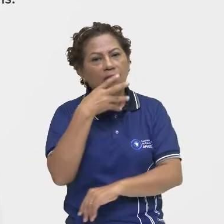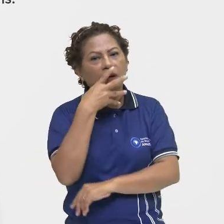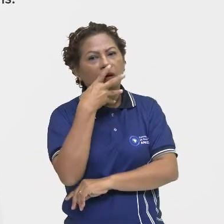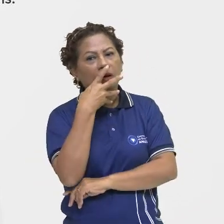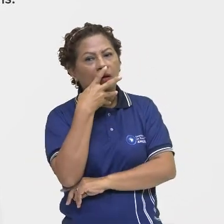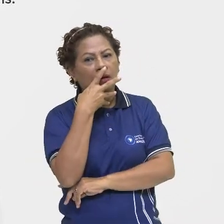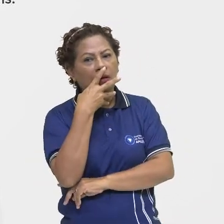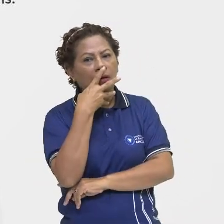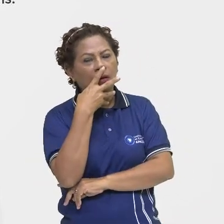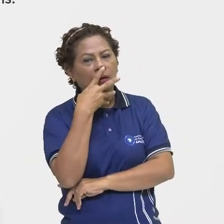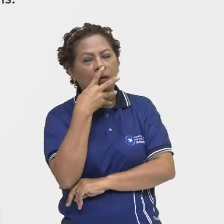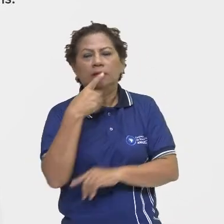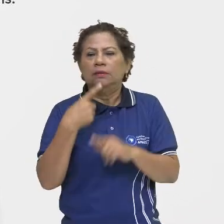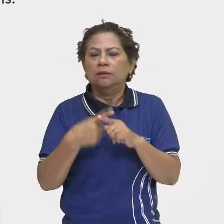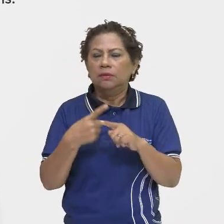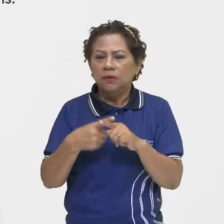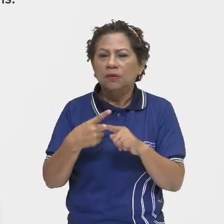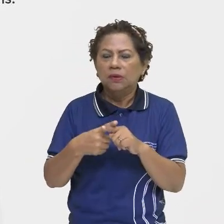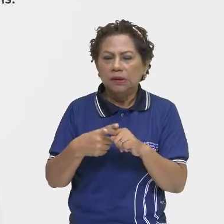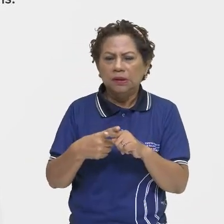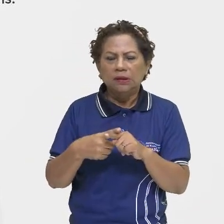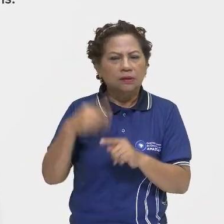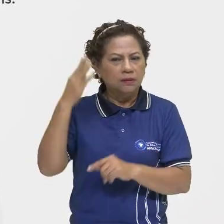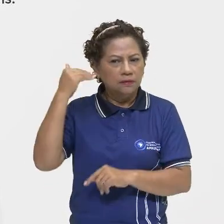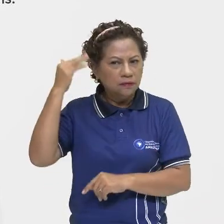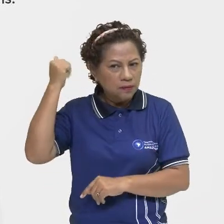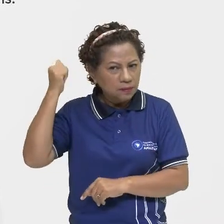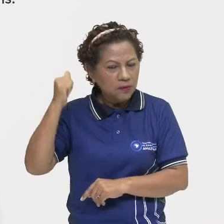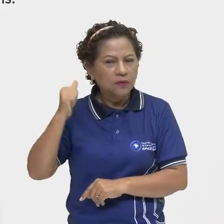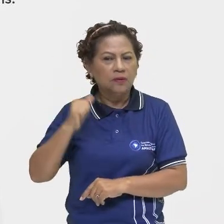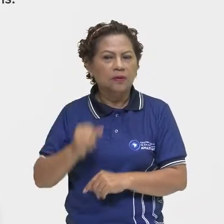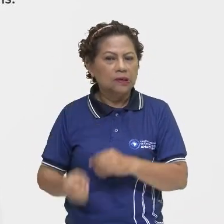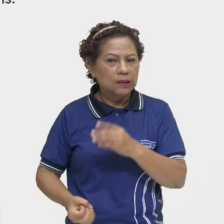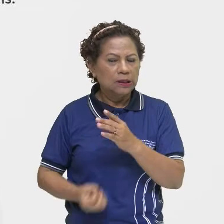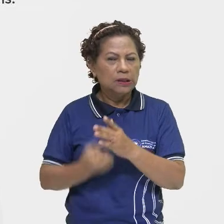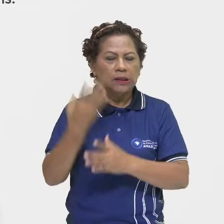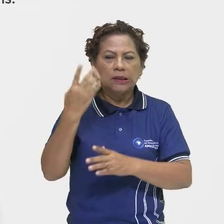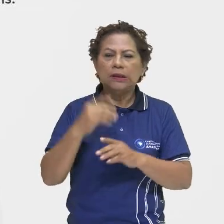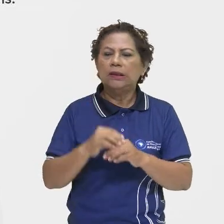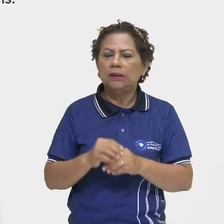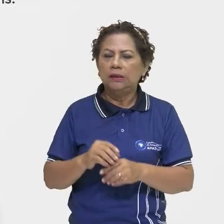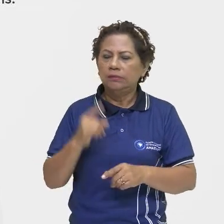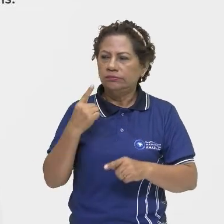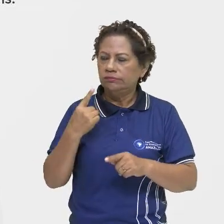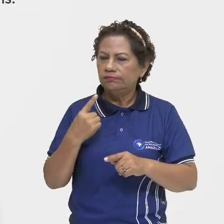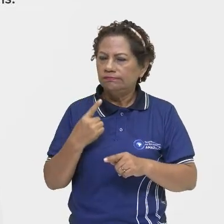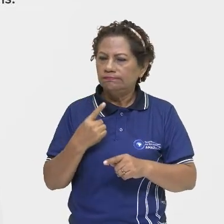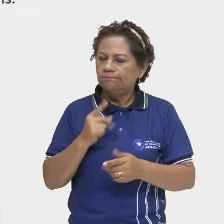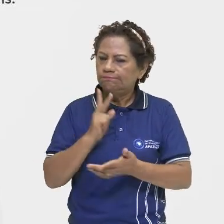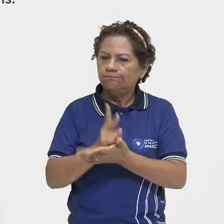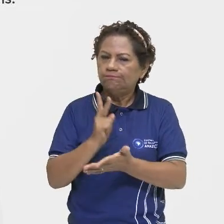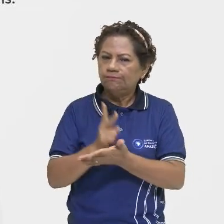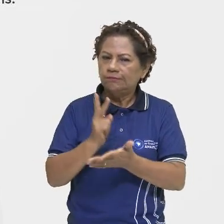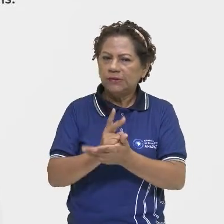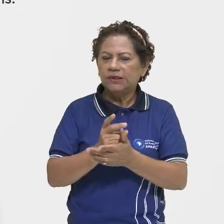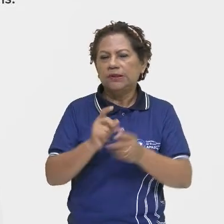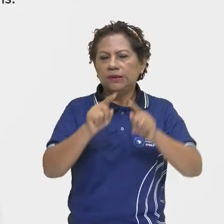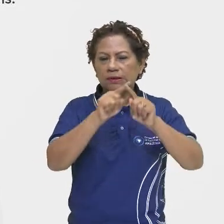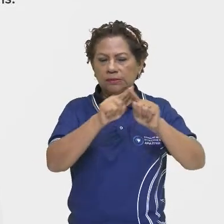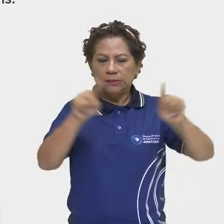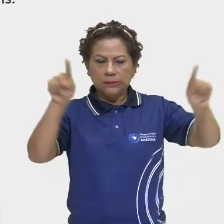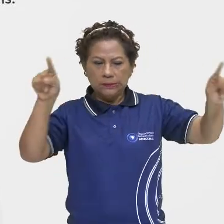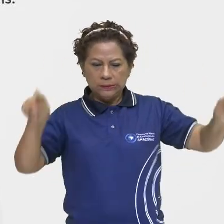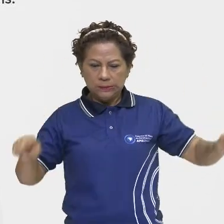obras grandiosas, né? Uma das obras dele tem 3.000 metros quadrados. Dá um Google, gente,